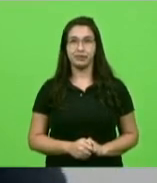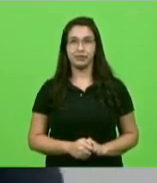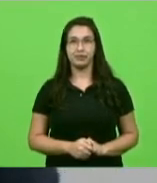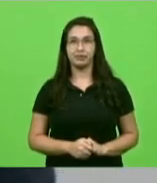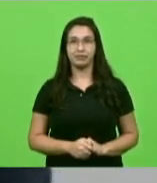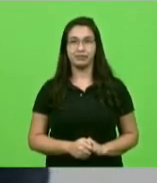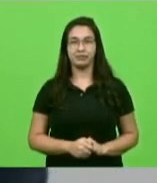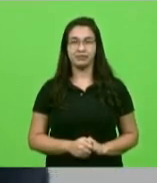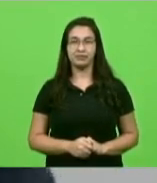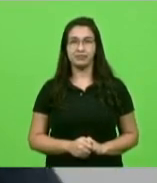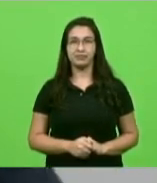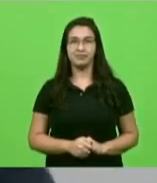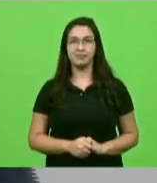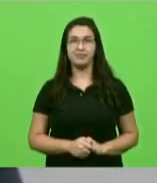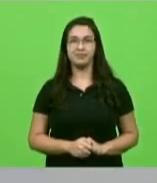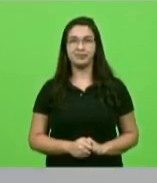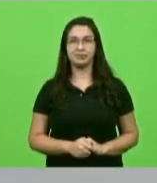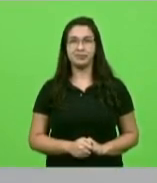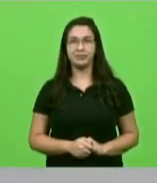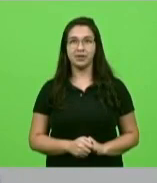Sétima evidência.